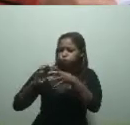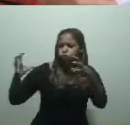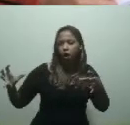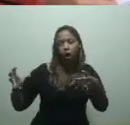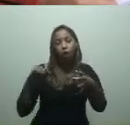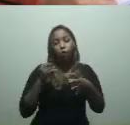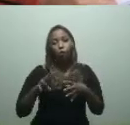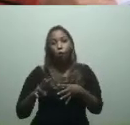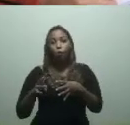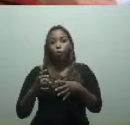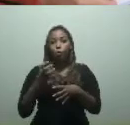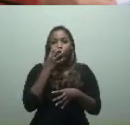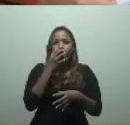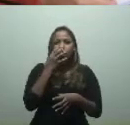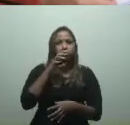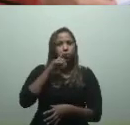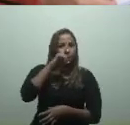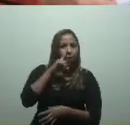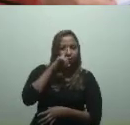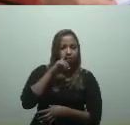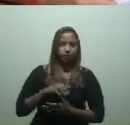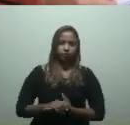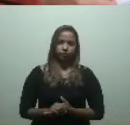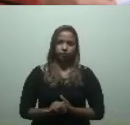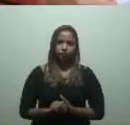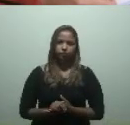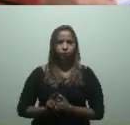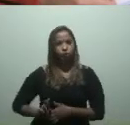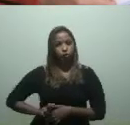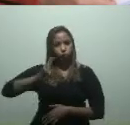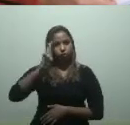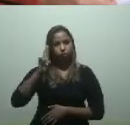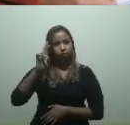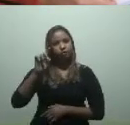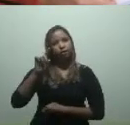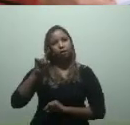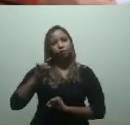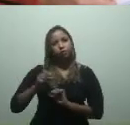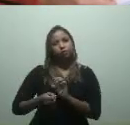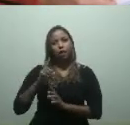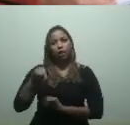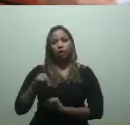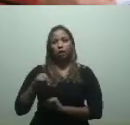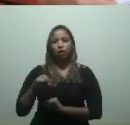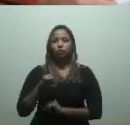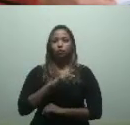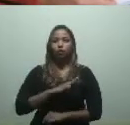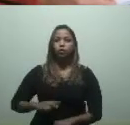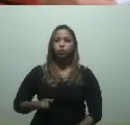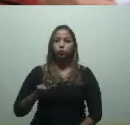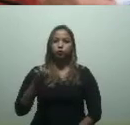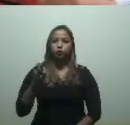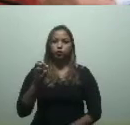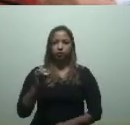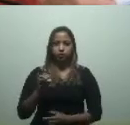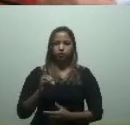consideradas perigosas. Autor Poder Legislativo Municipal, vereador Gustavo Negócio. Em primeira